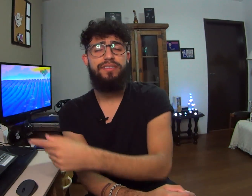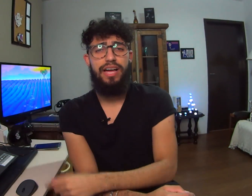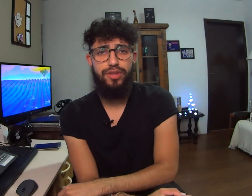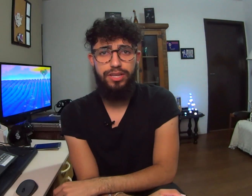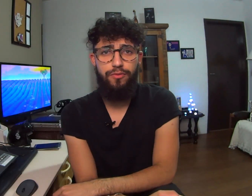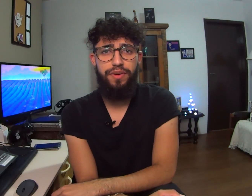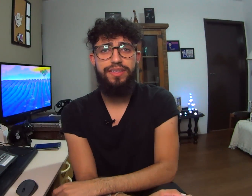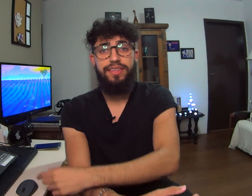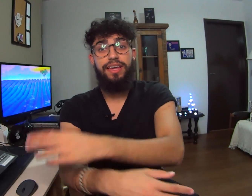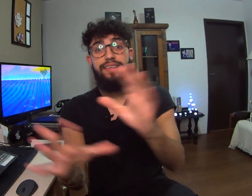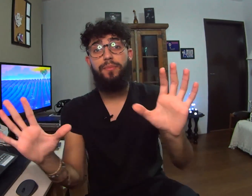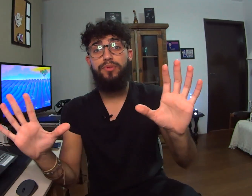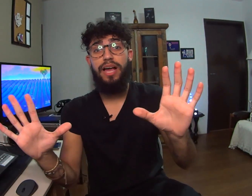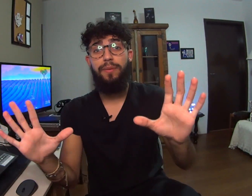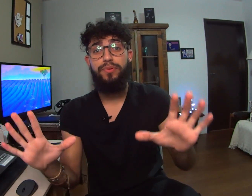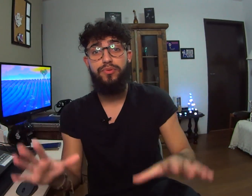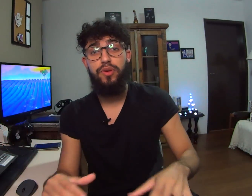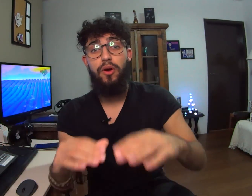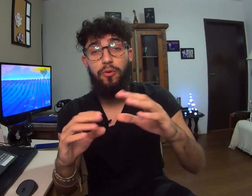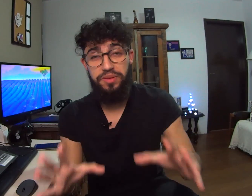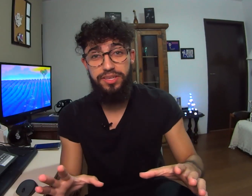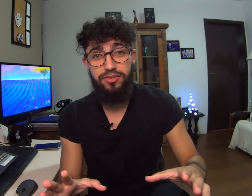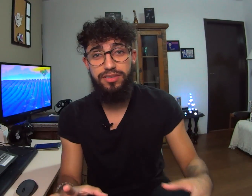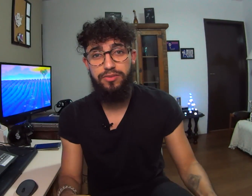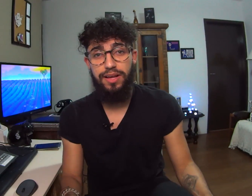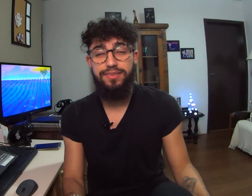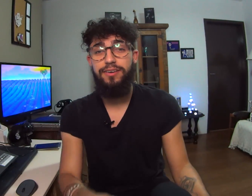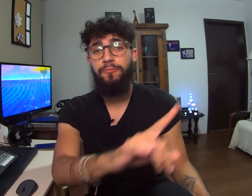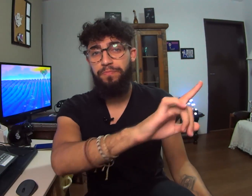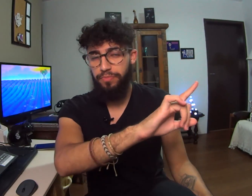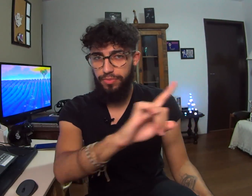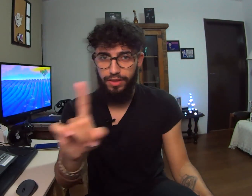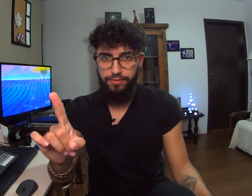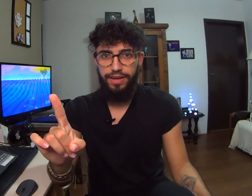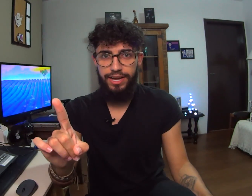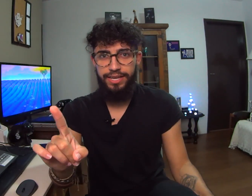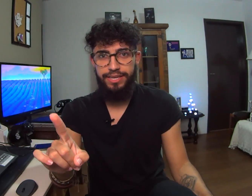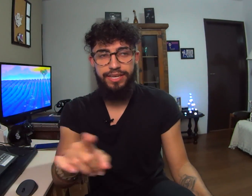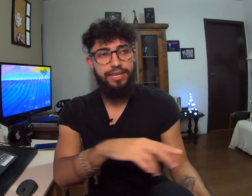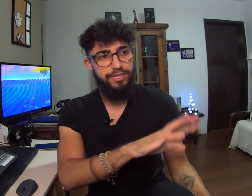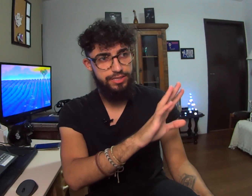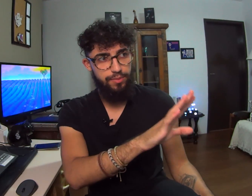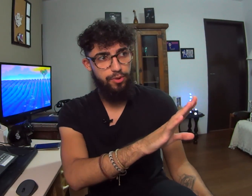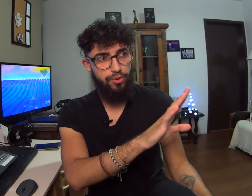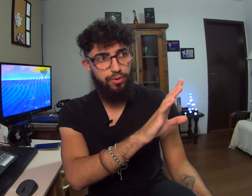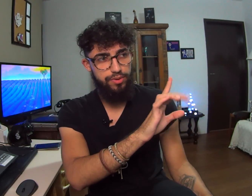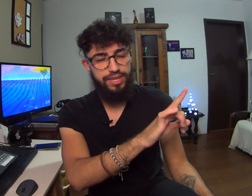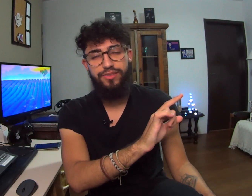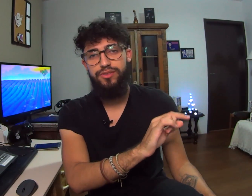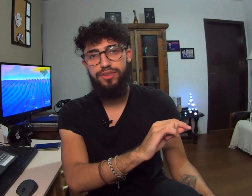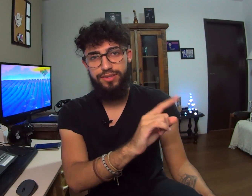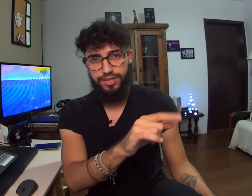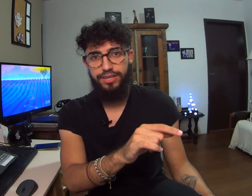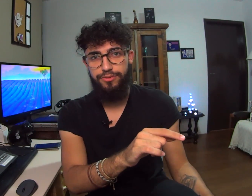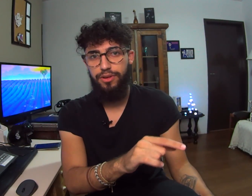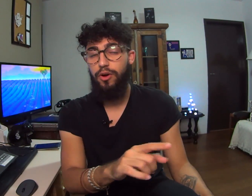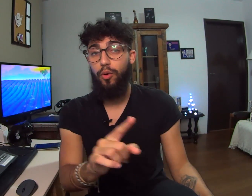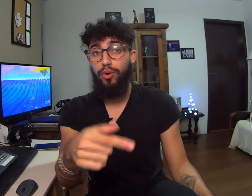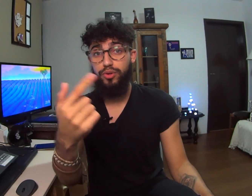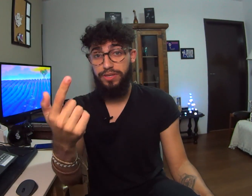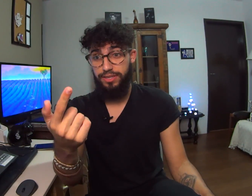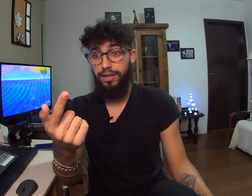na verdade, ele não fez. Exemplos rápidos. O ministro da Educação não vai cair. Demorou 7 dias,